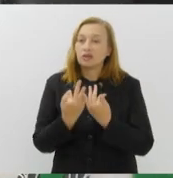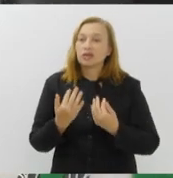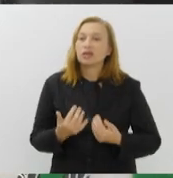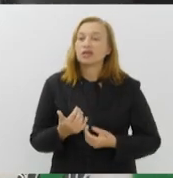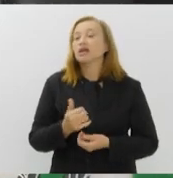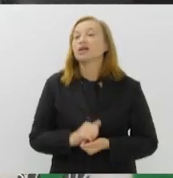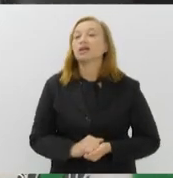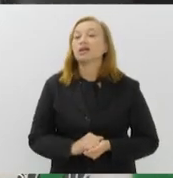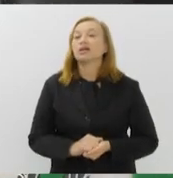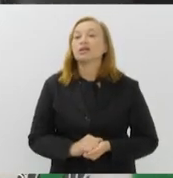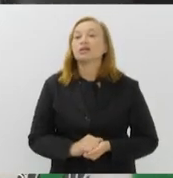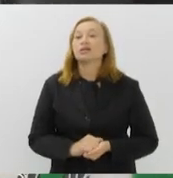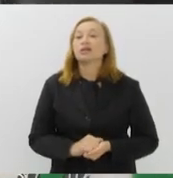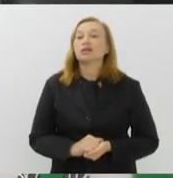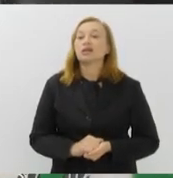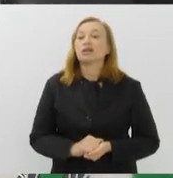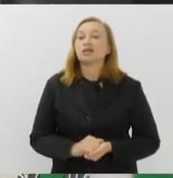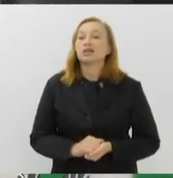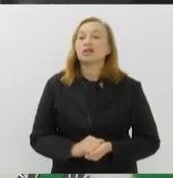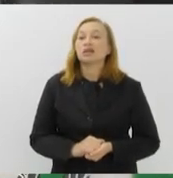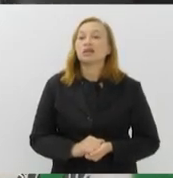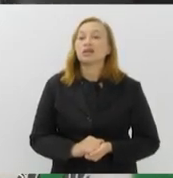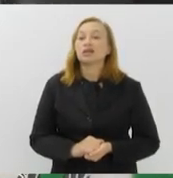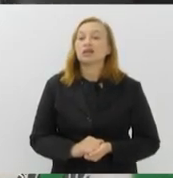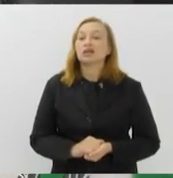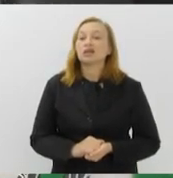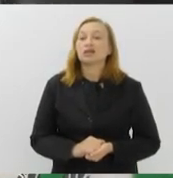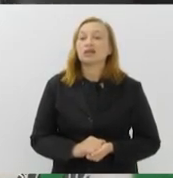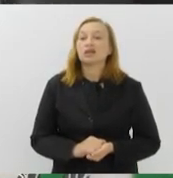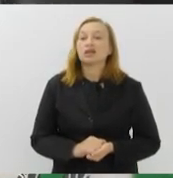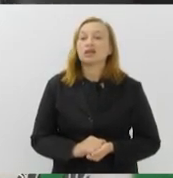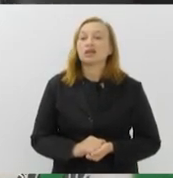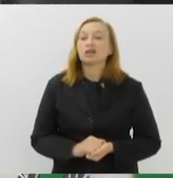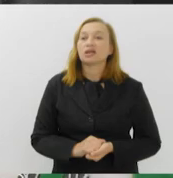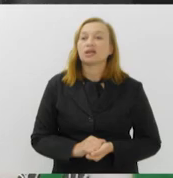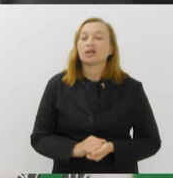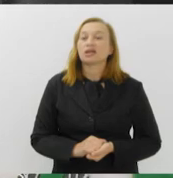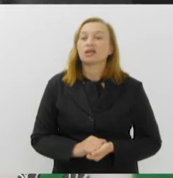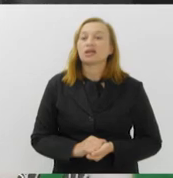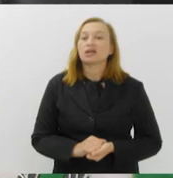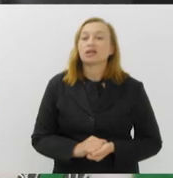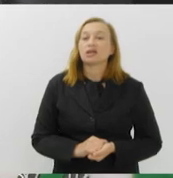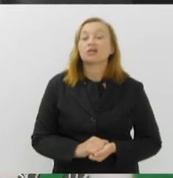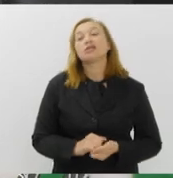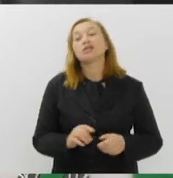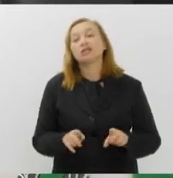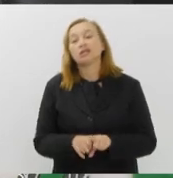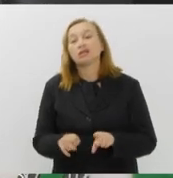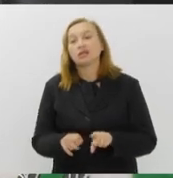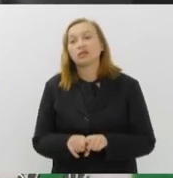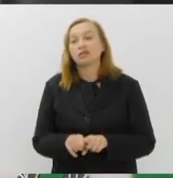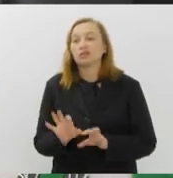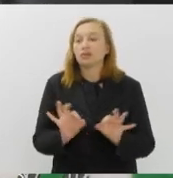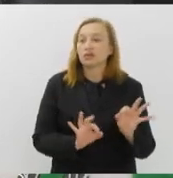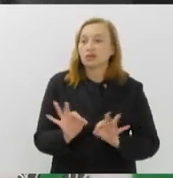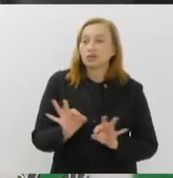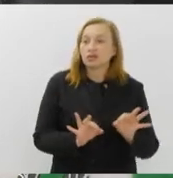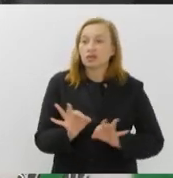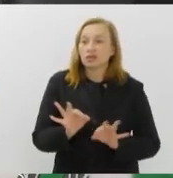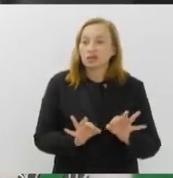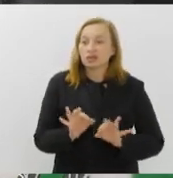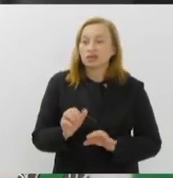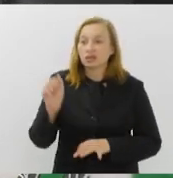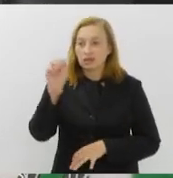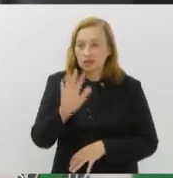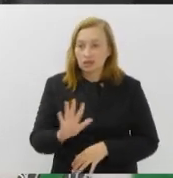agroecológica, elas não são as detentoras dessas mesmas terras. Além disso, para a Organização das Nações Unidas